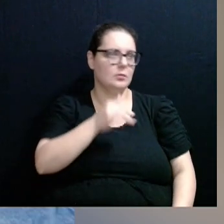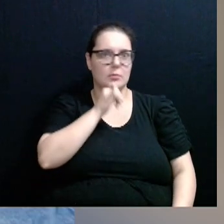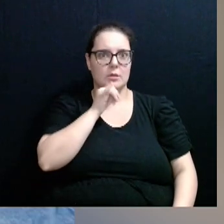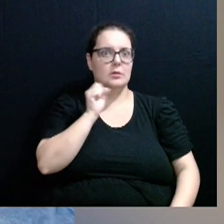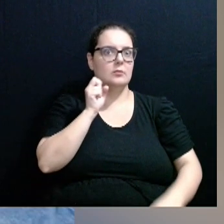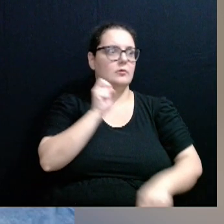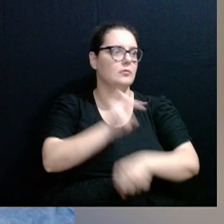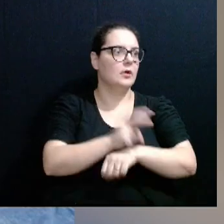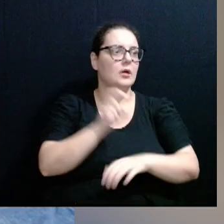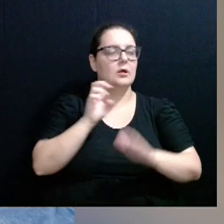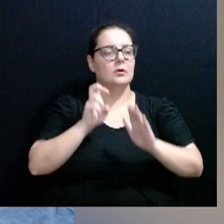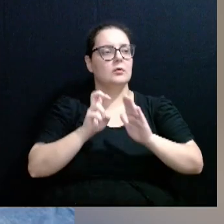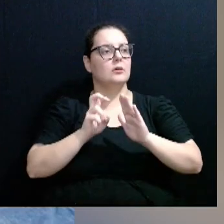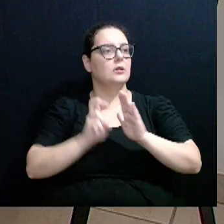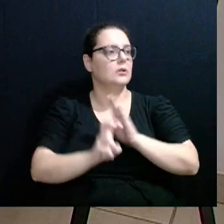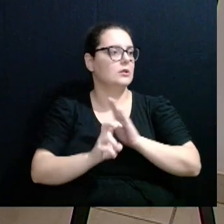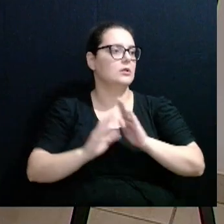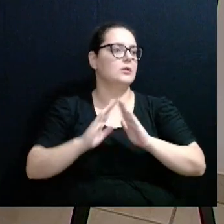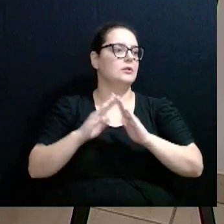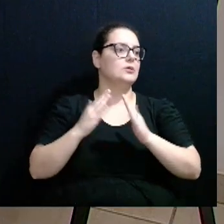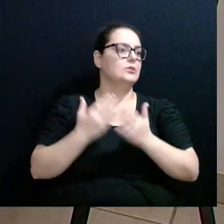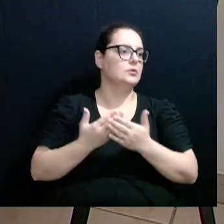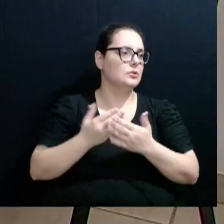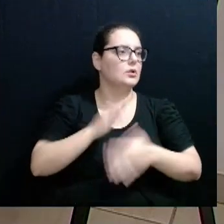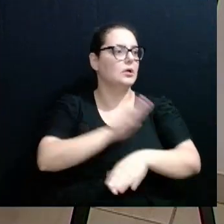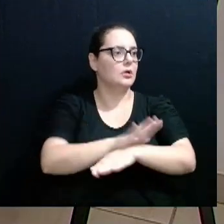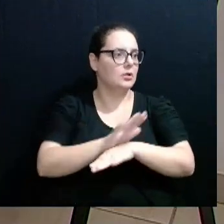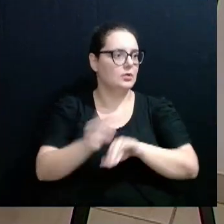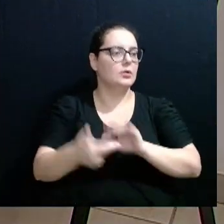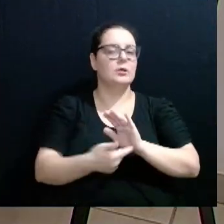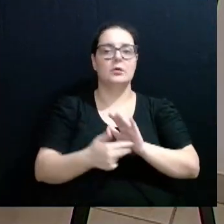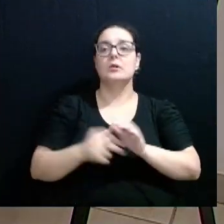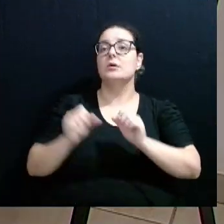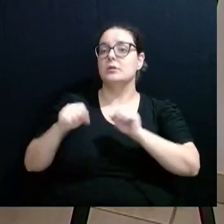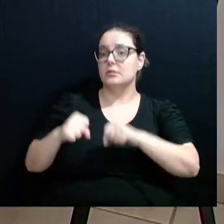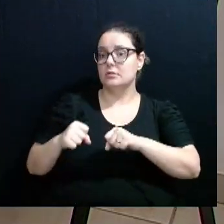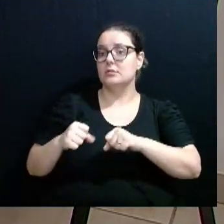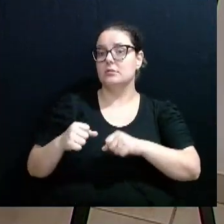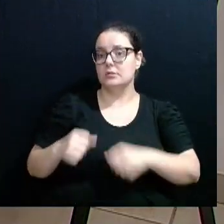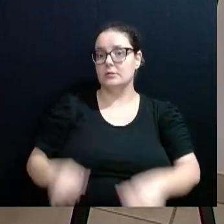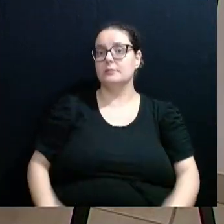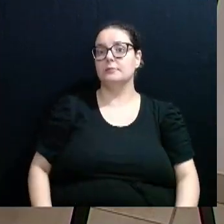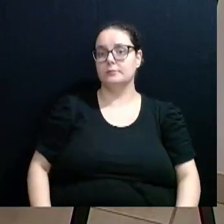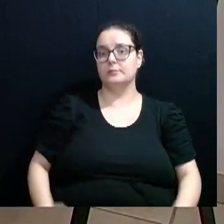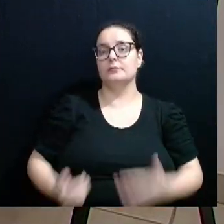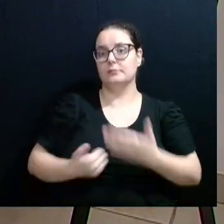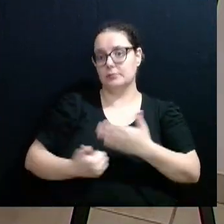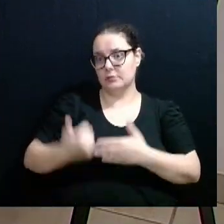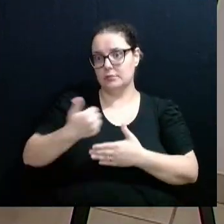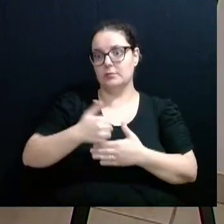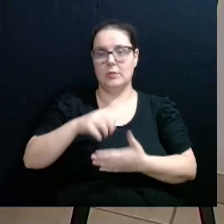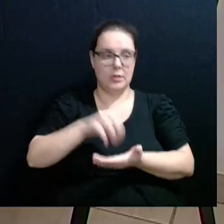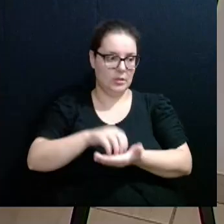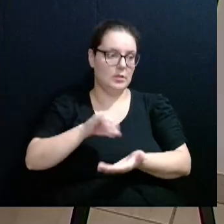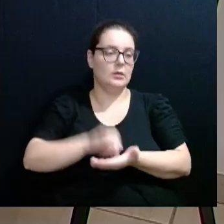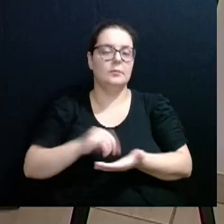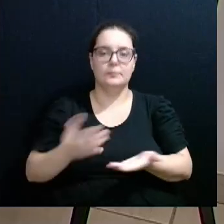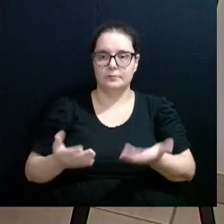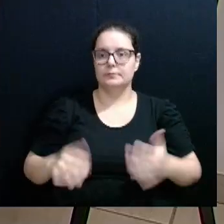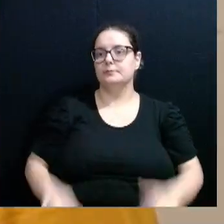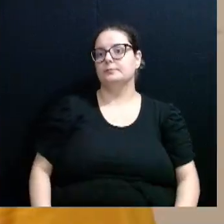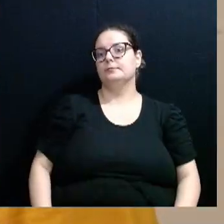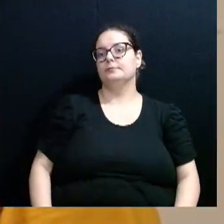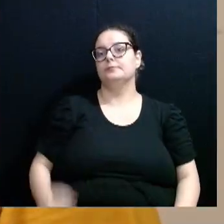creche, em escola, vocês também auxiliam nesse sentido? De preferência próximo. Centro, tá. E aí essa ideia